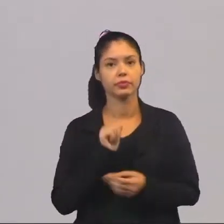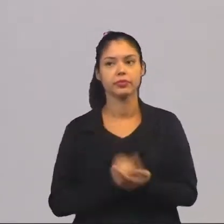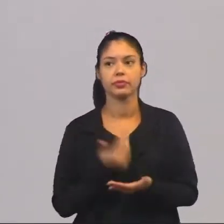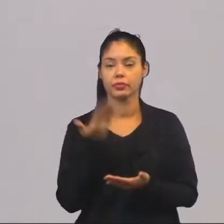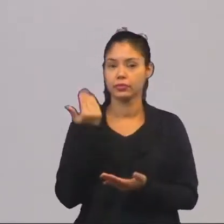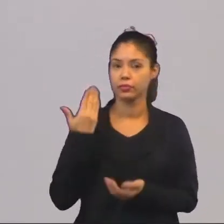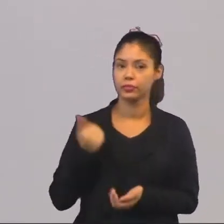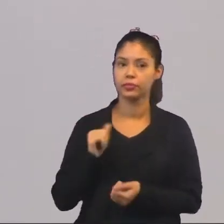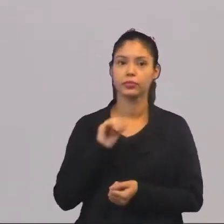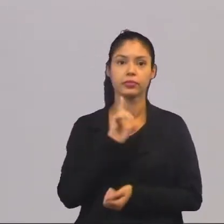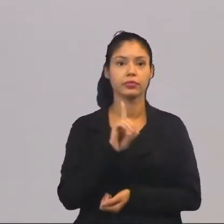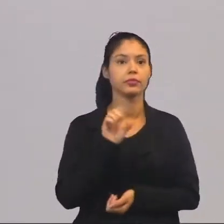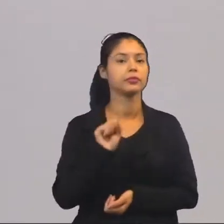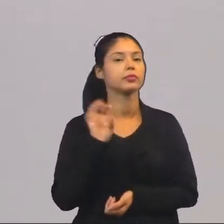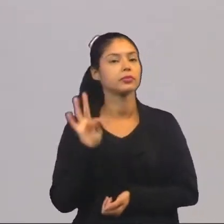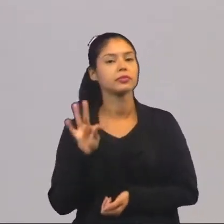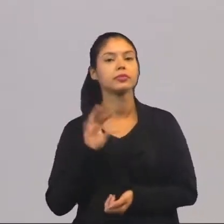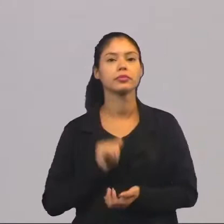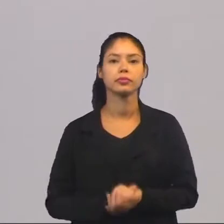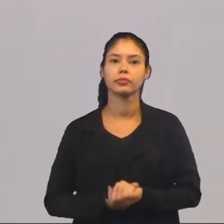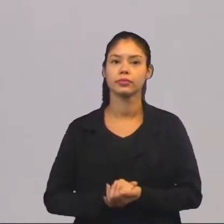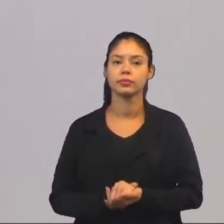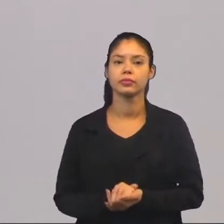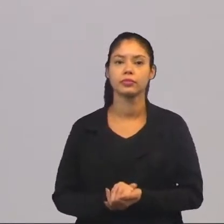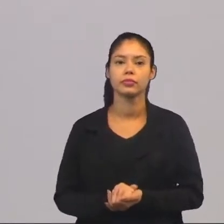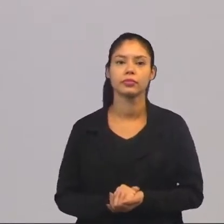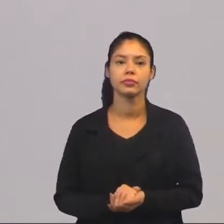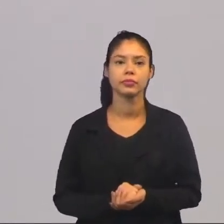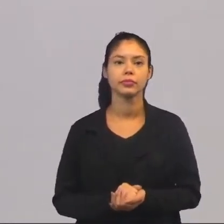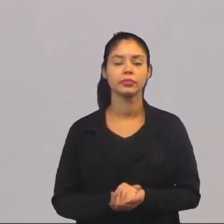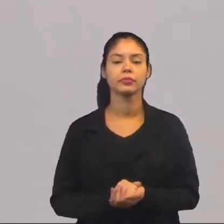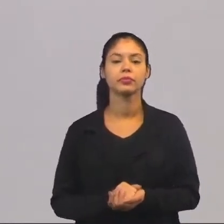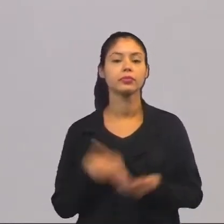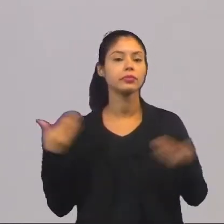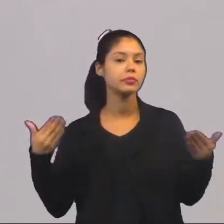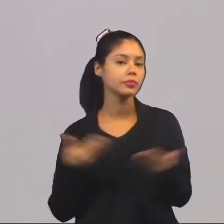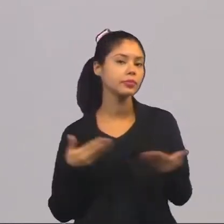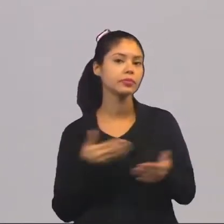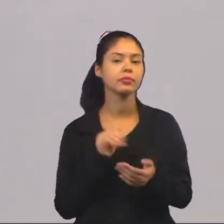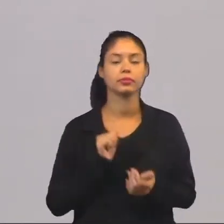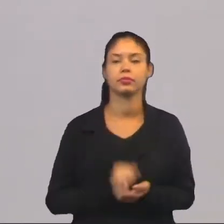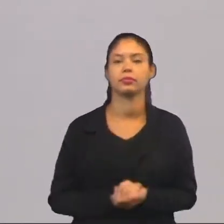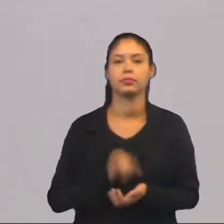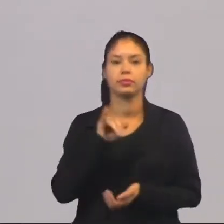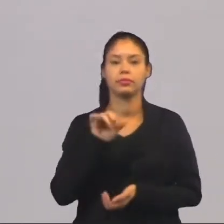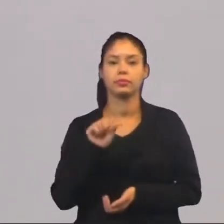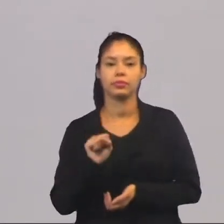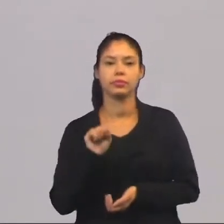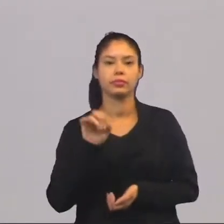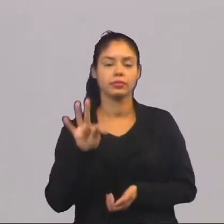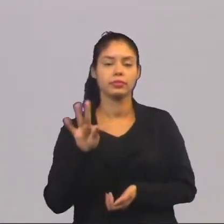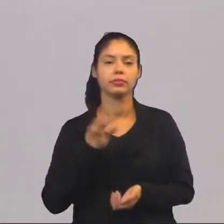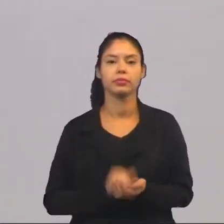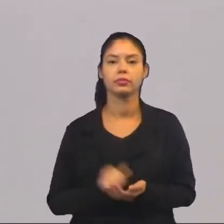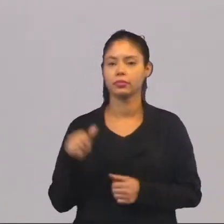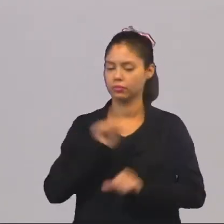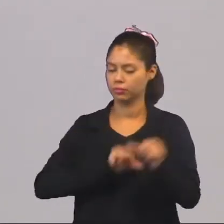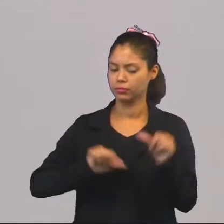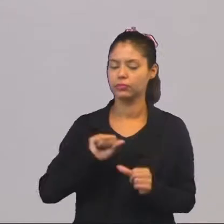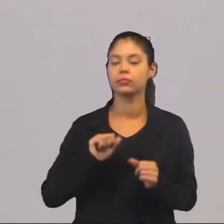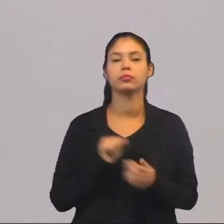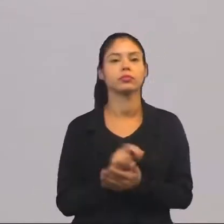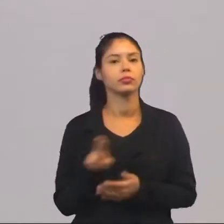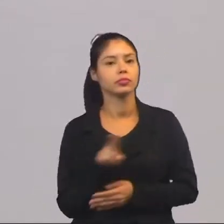era chamada de doenças infecciosamente transmissíveis, as DST, e hoje são as ITs, Mudou